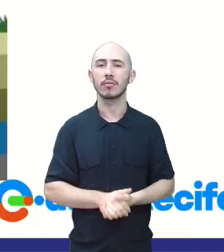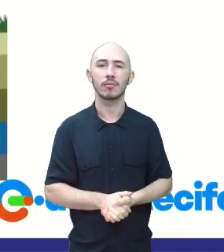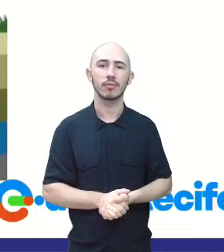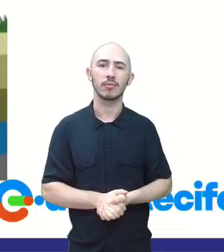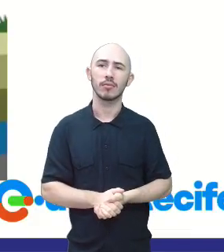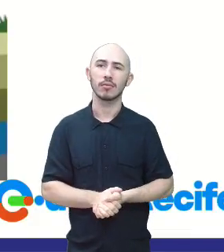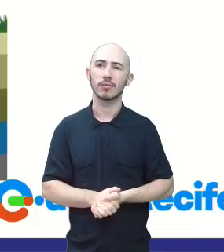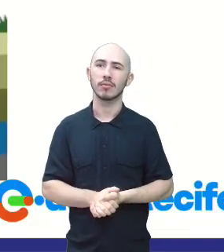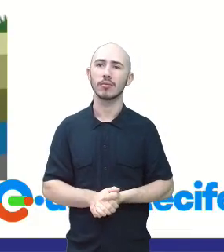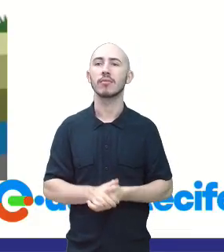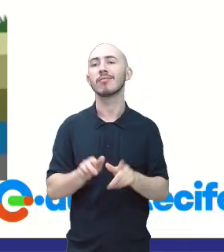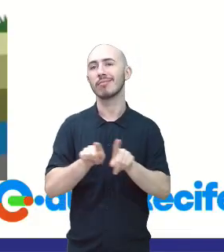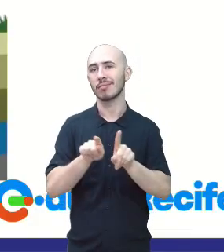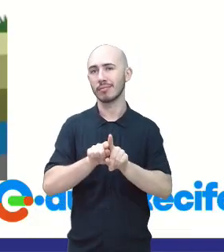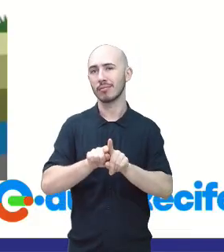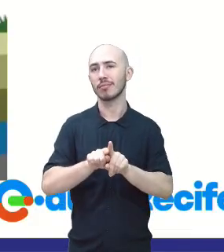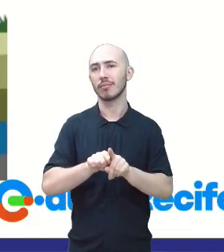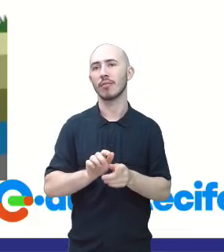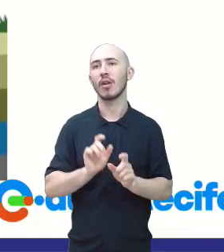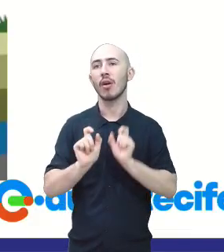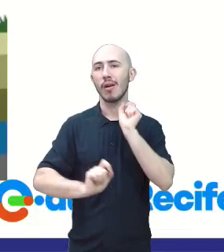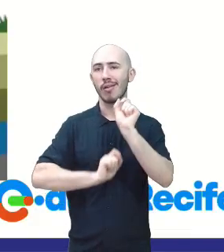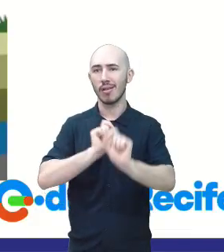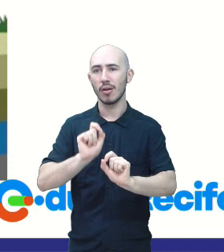né, do chorume, se a gente